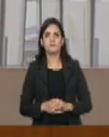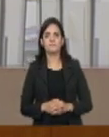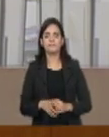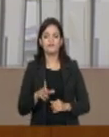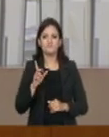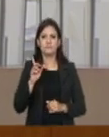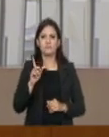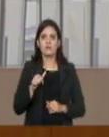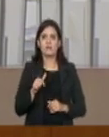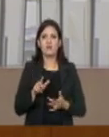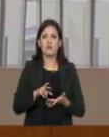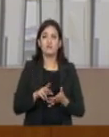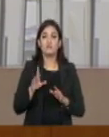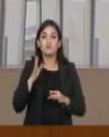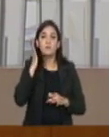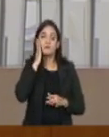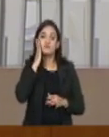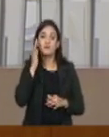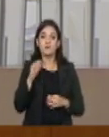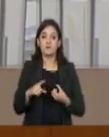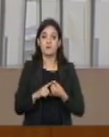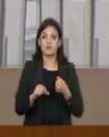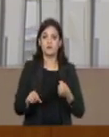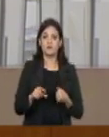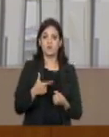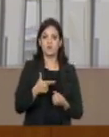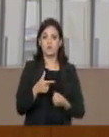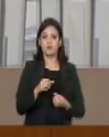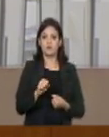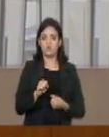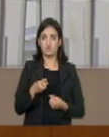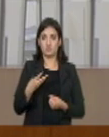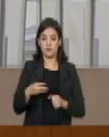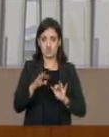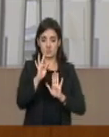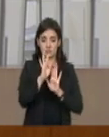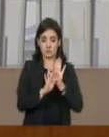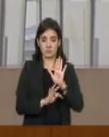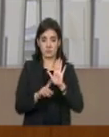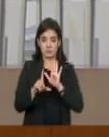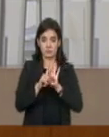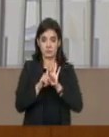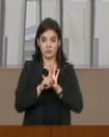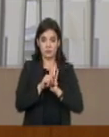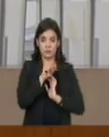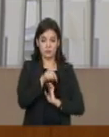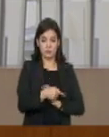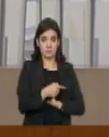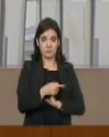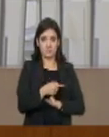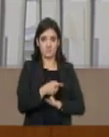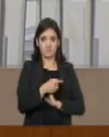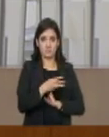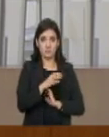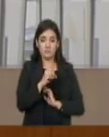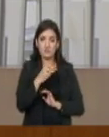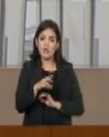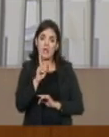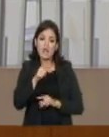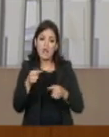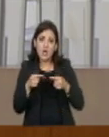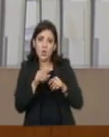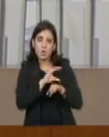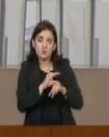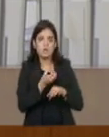somente saber se o artigo 283 do CPP, na redação da Lei nº 1.403, de 2011, mostra-se ou não constitucional,